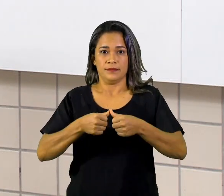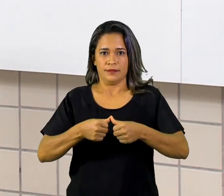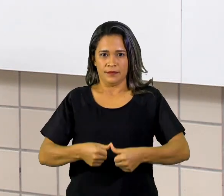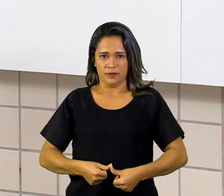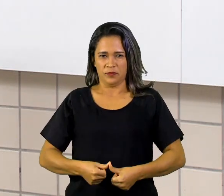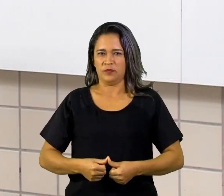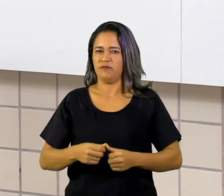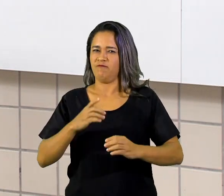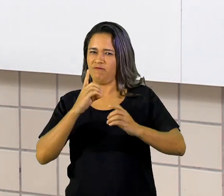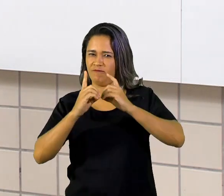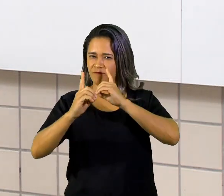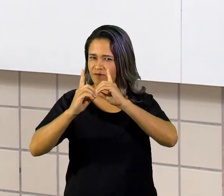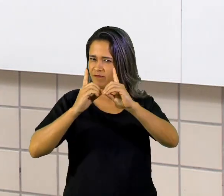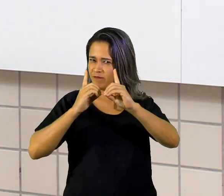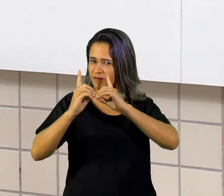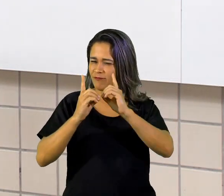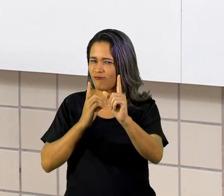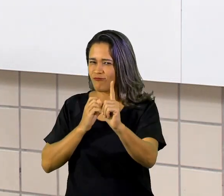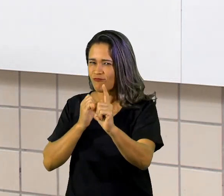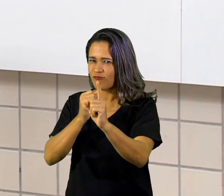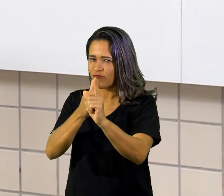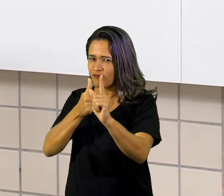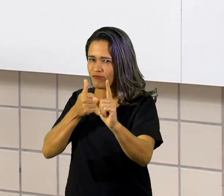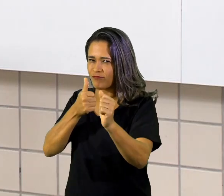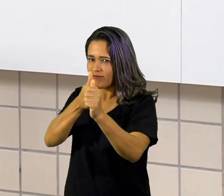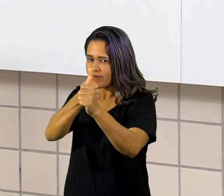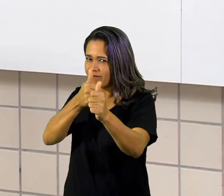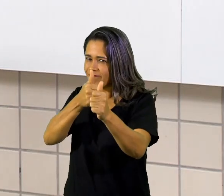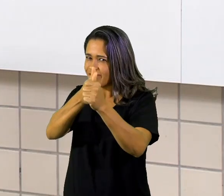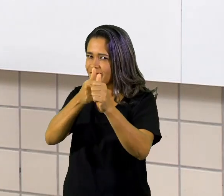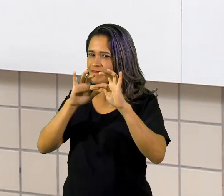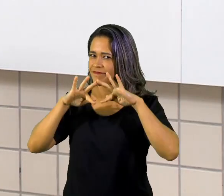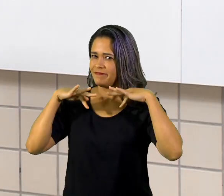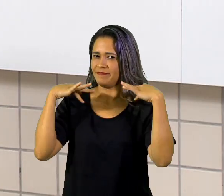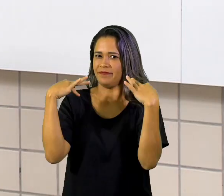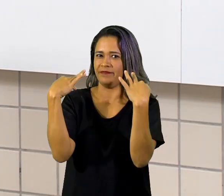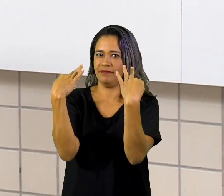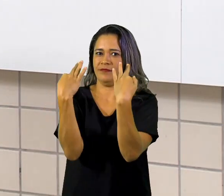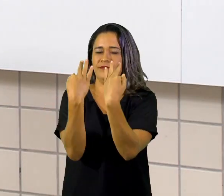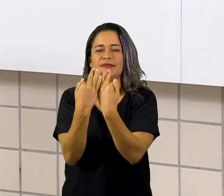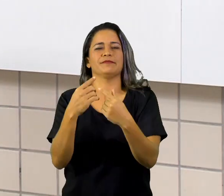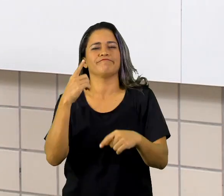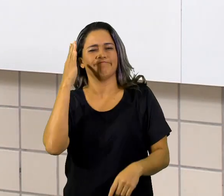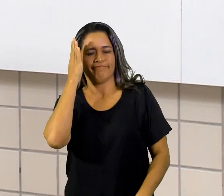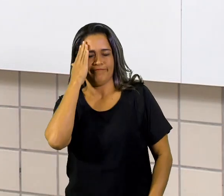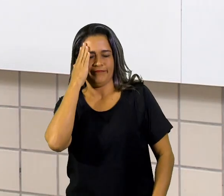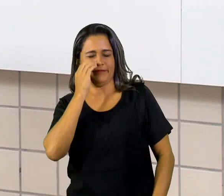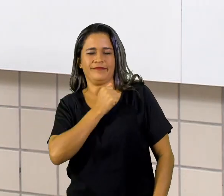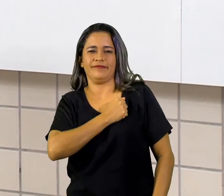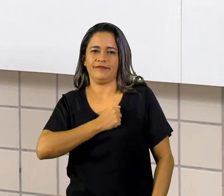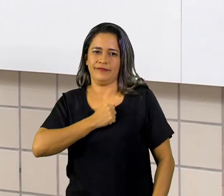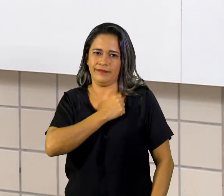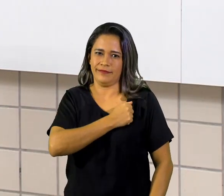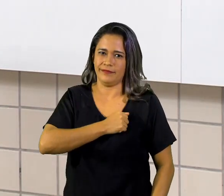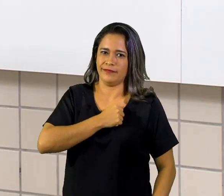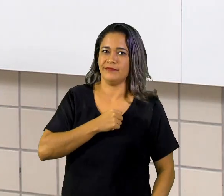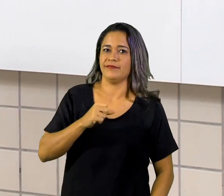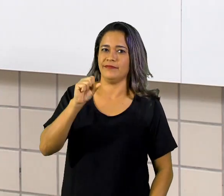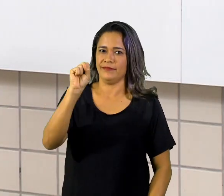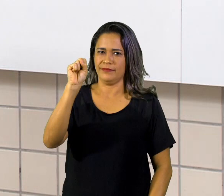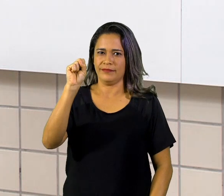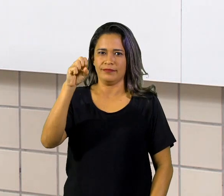diálogo, para nos aproximar das famílias, porque eu sei que a saudade do CMEI, das interações,